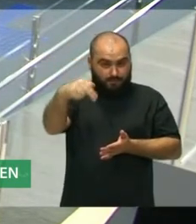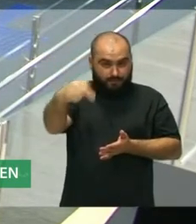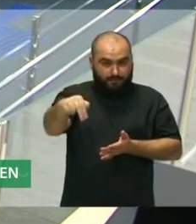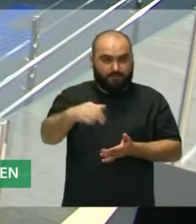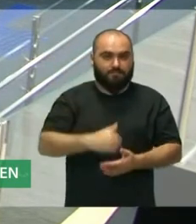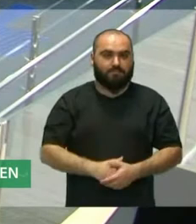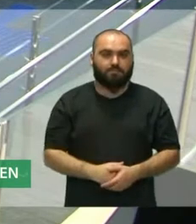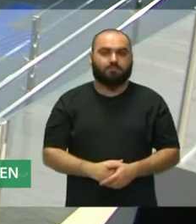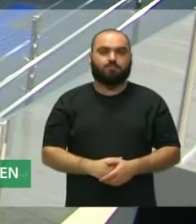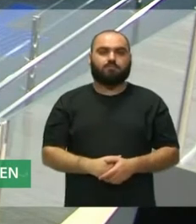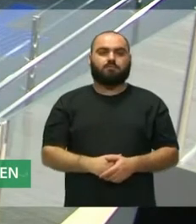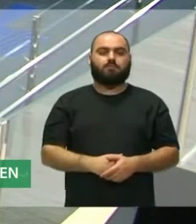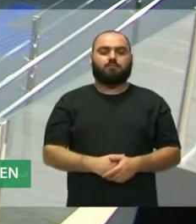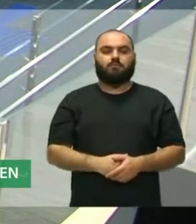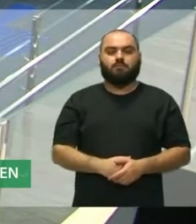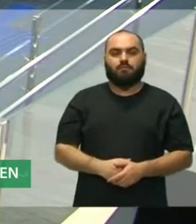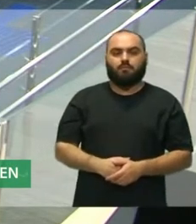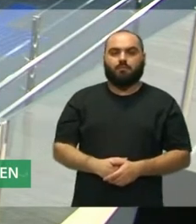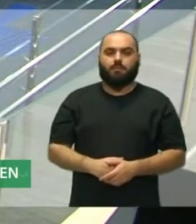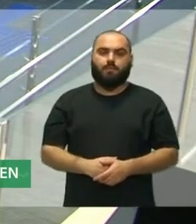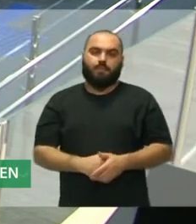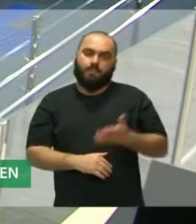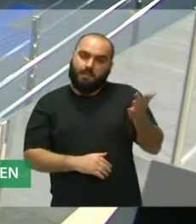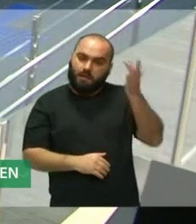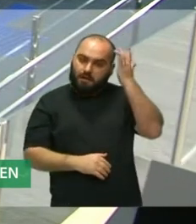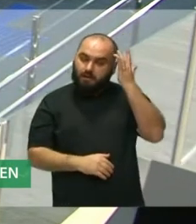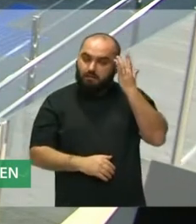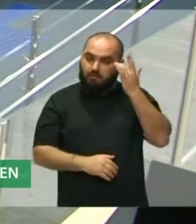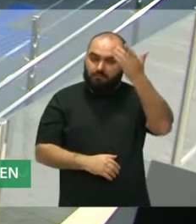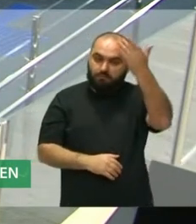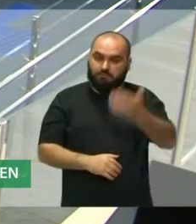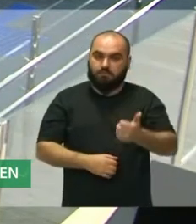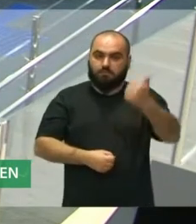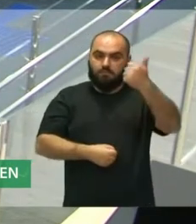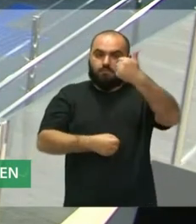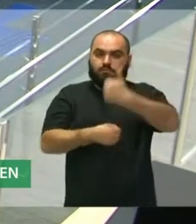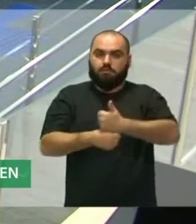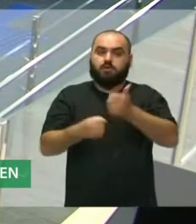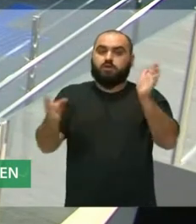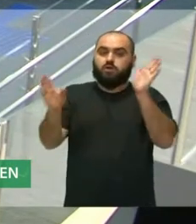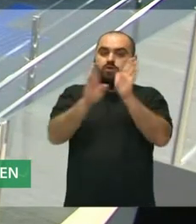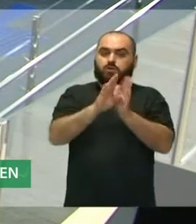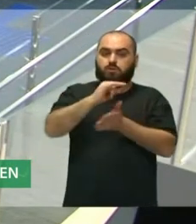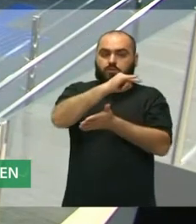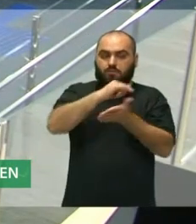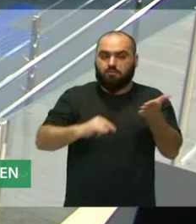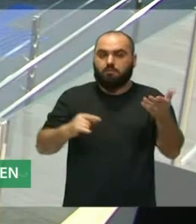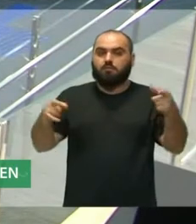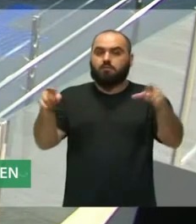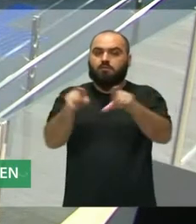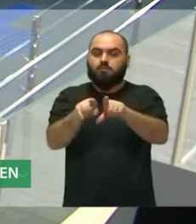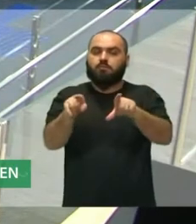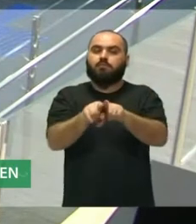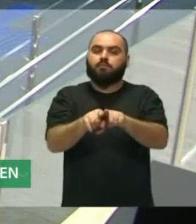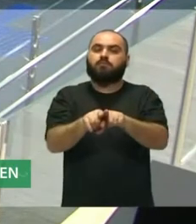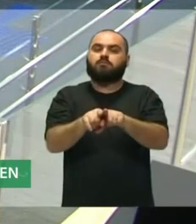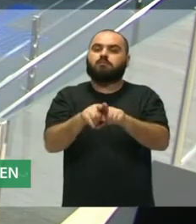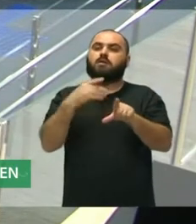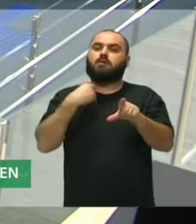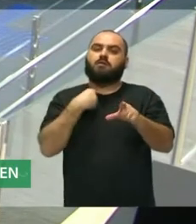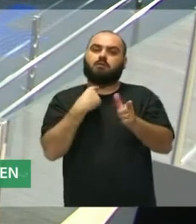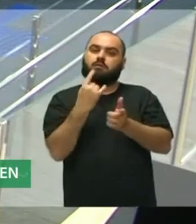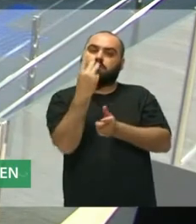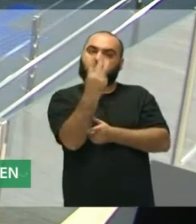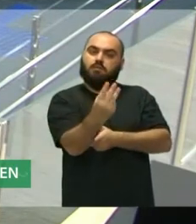então a senhora, pelo menos está na diretoria do hospital, recebeu o documento. E, além do mais, nós emitimos 3 documentos,